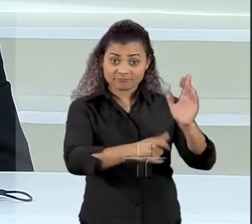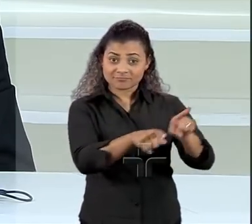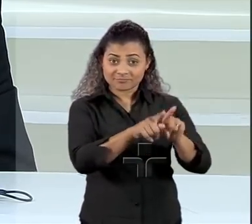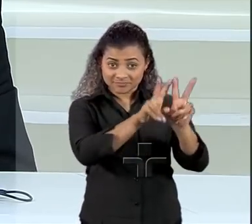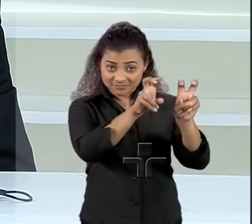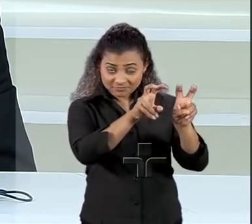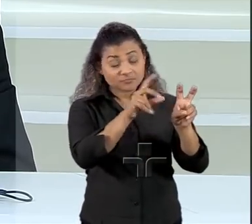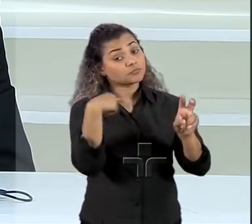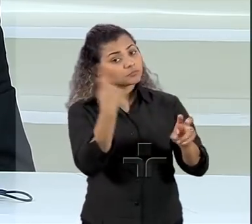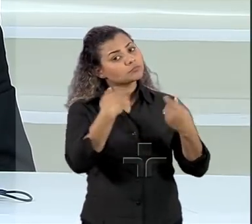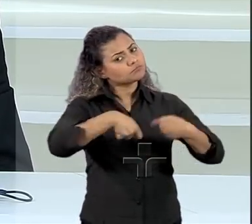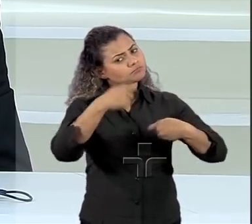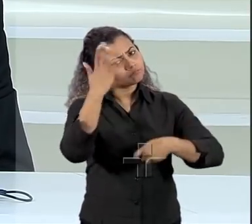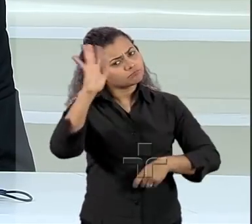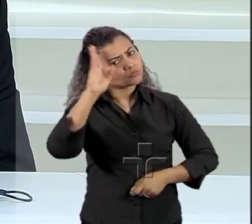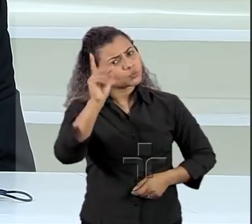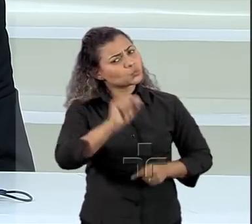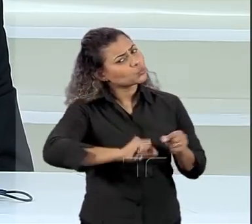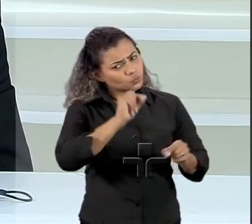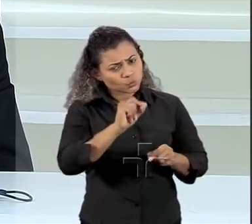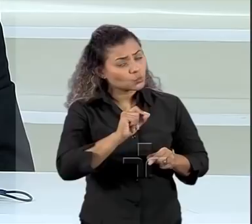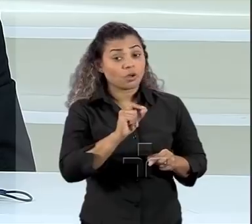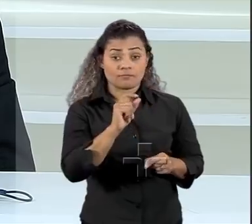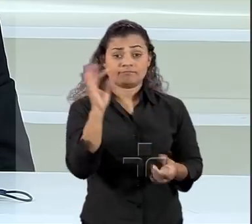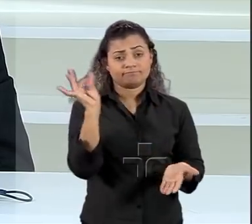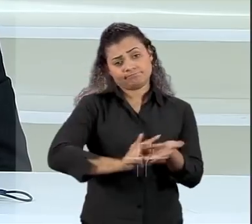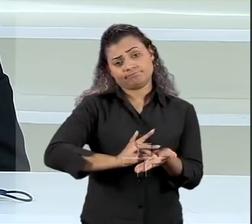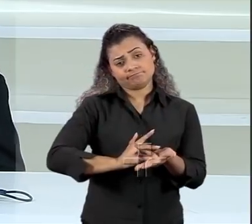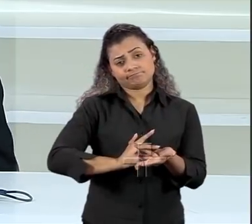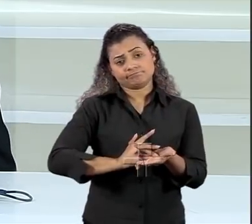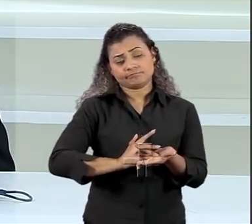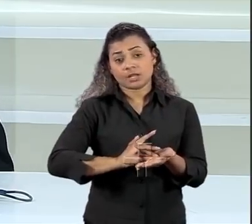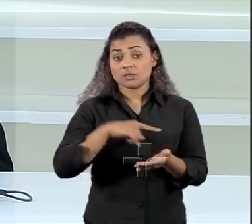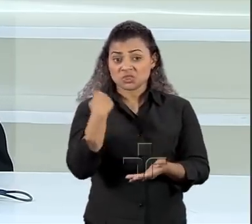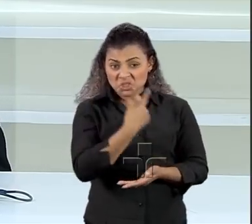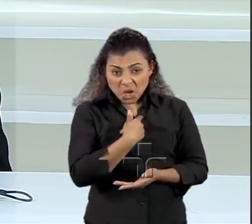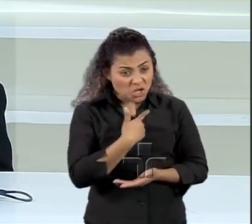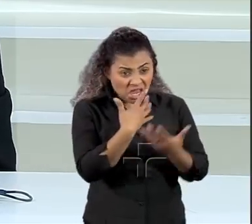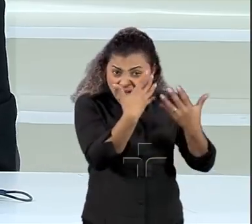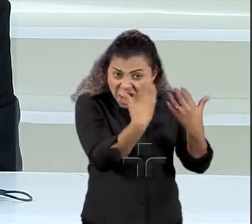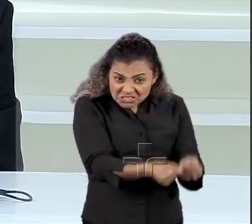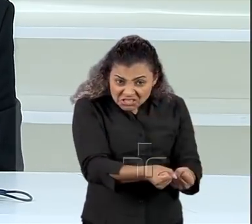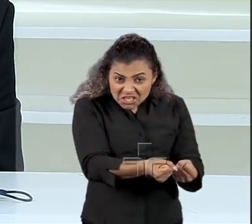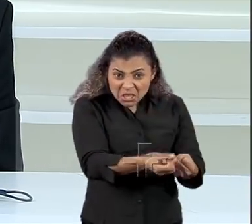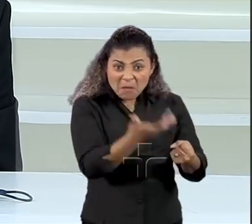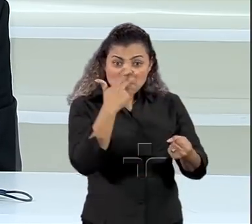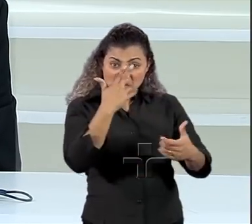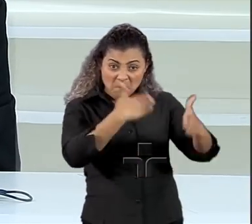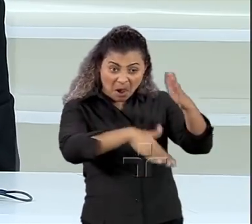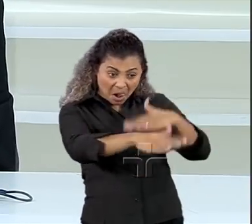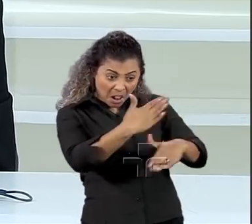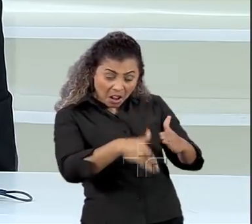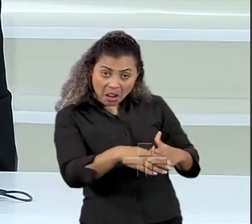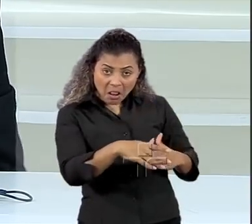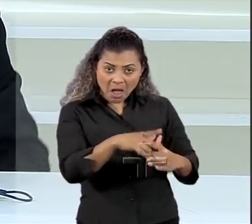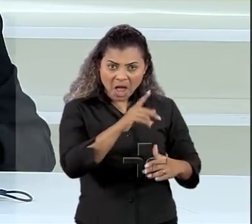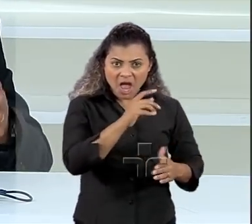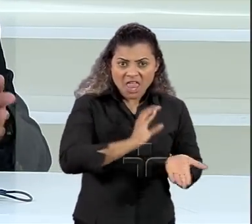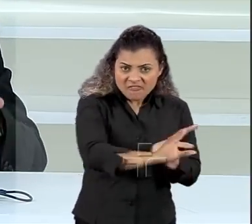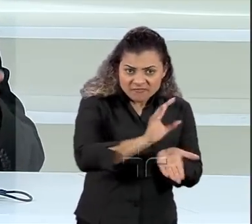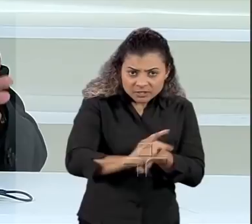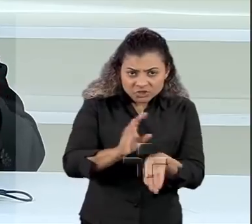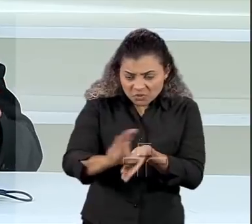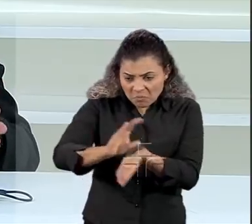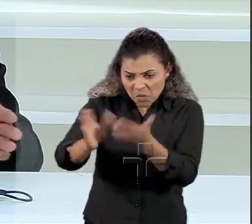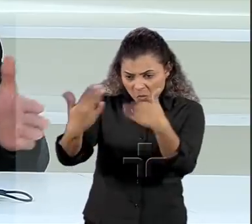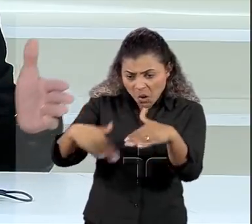precisamos imaginar é de que, sem dúvida nenhuma, não podemos aceitar retrações dentro desse contexto de investimento. Só para